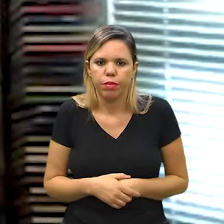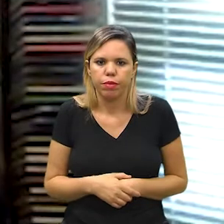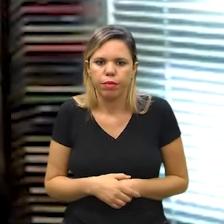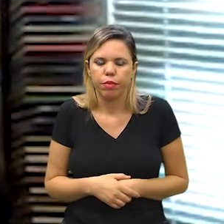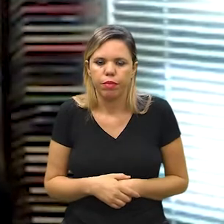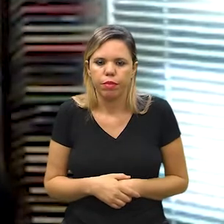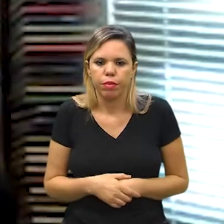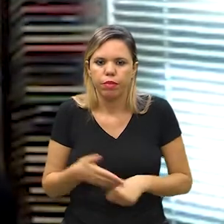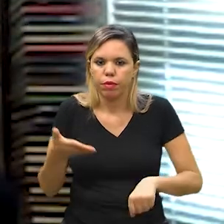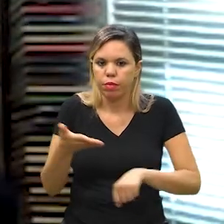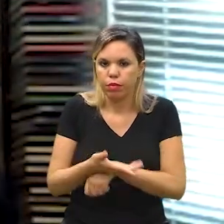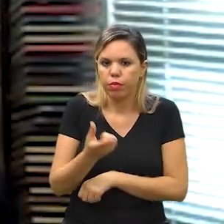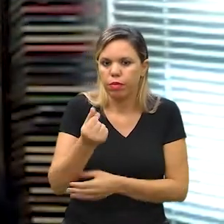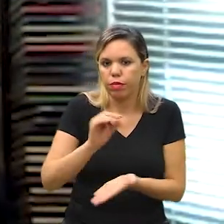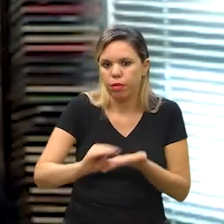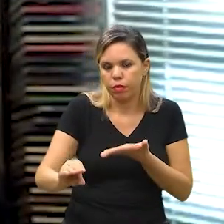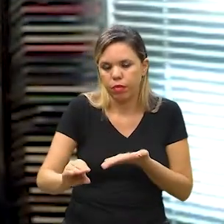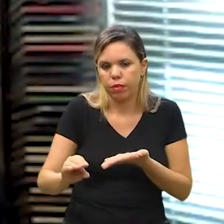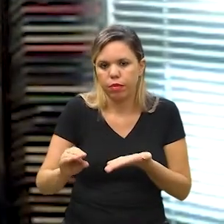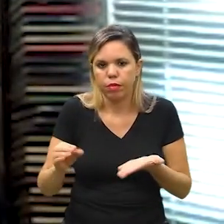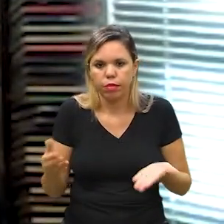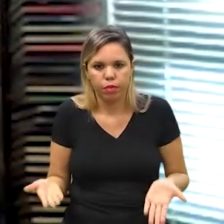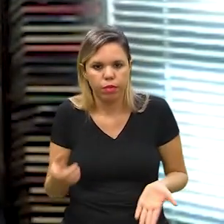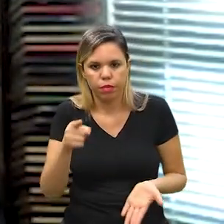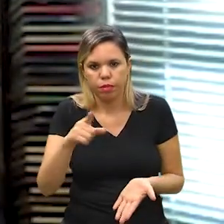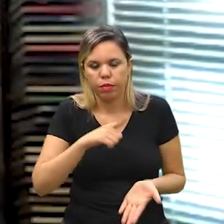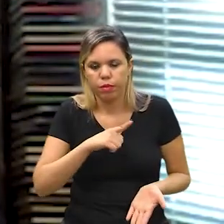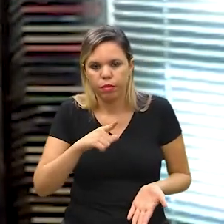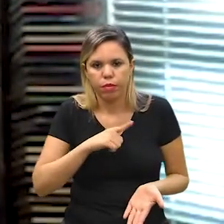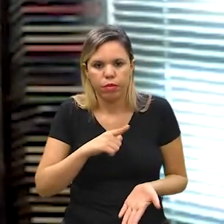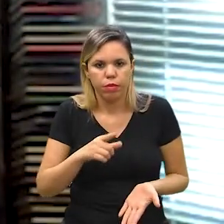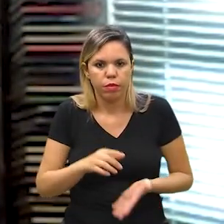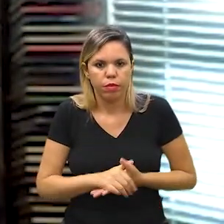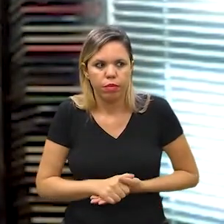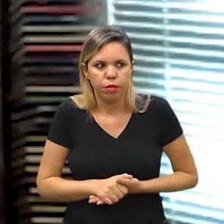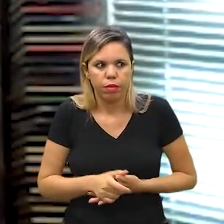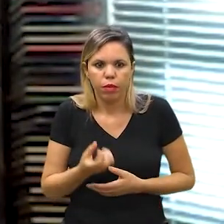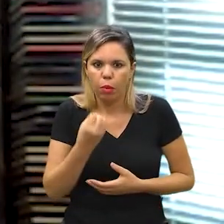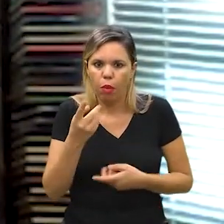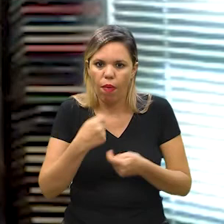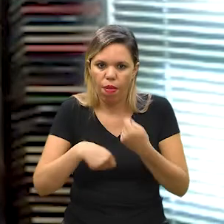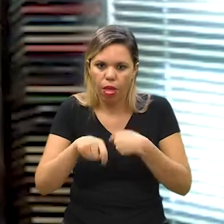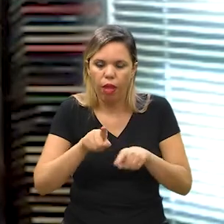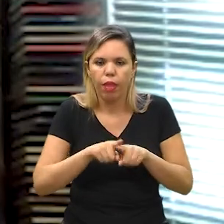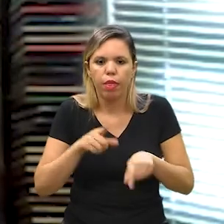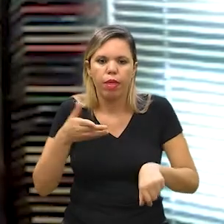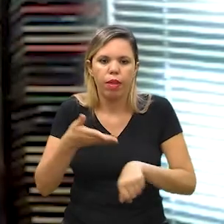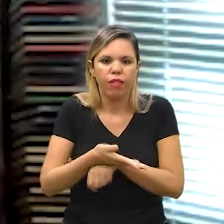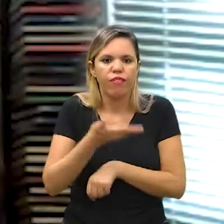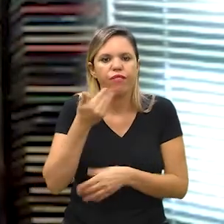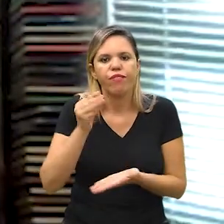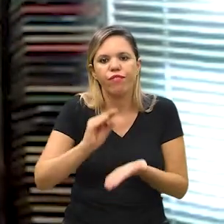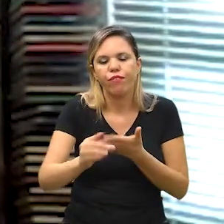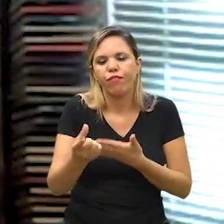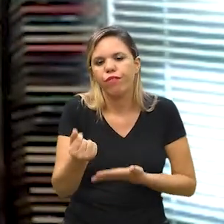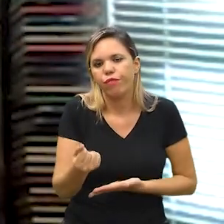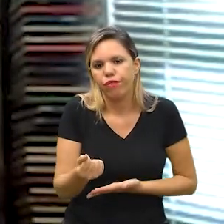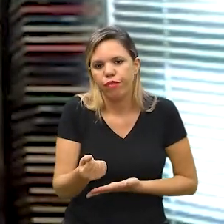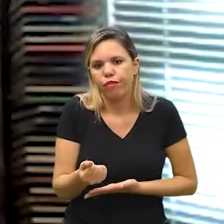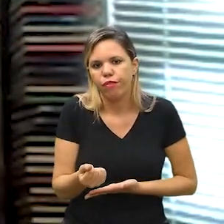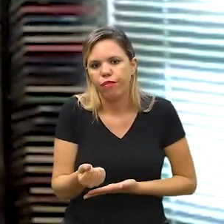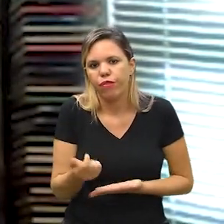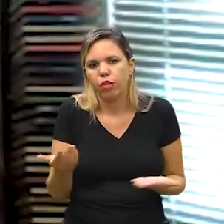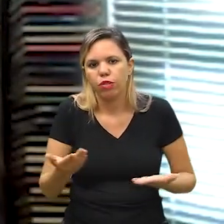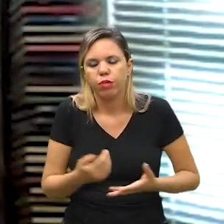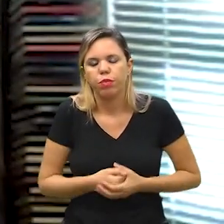né? Acesso a crédito. Se você tem um bom negócio, você consegue acessar mais facilmente essa